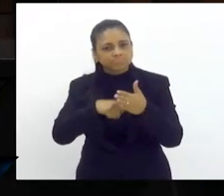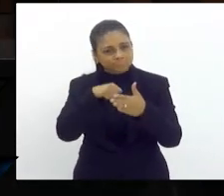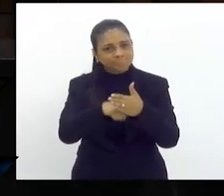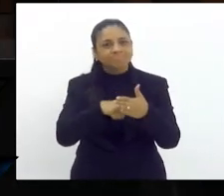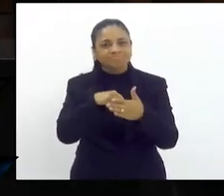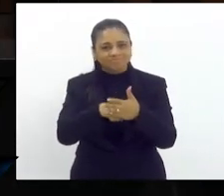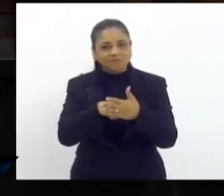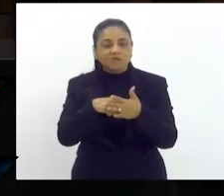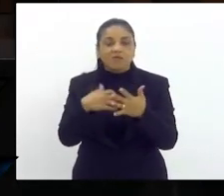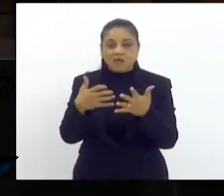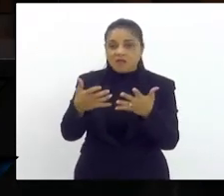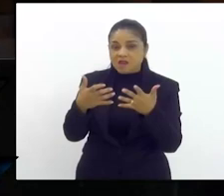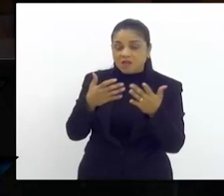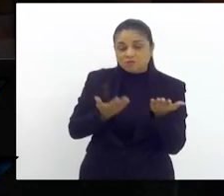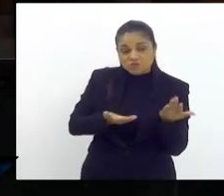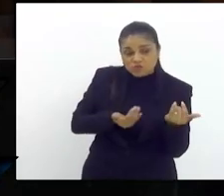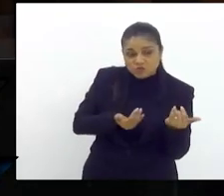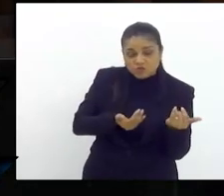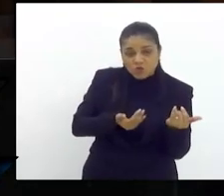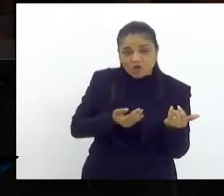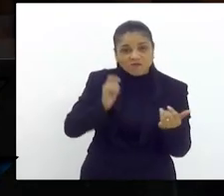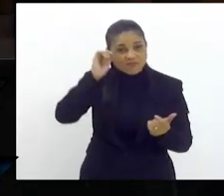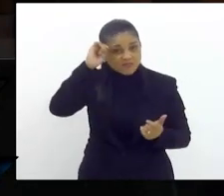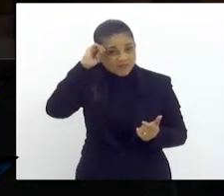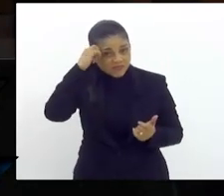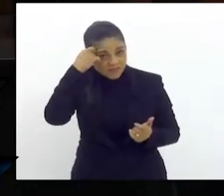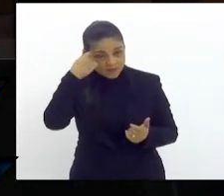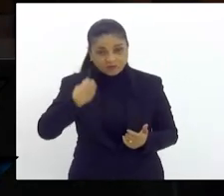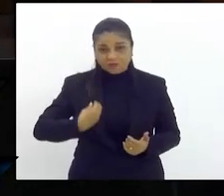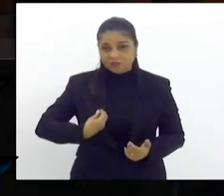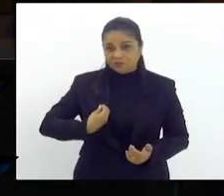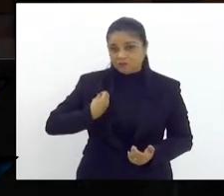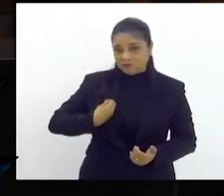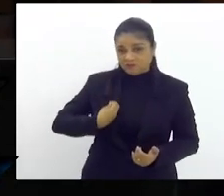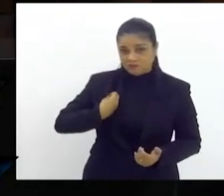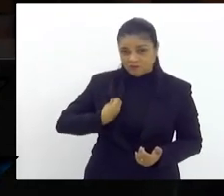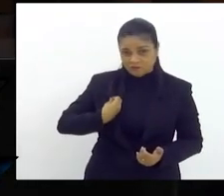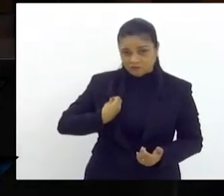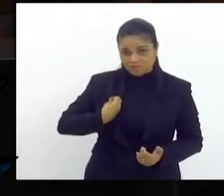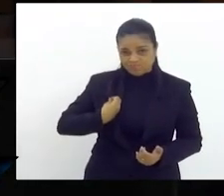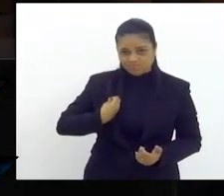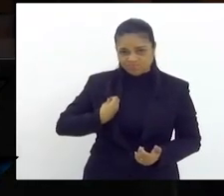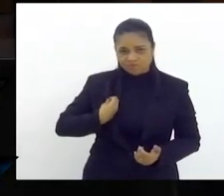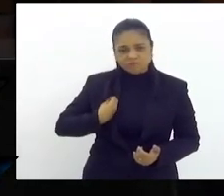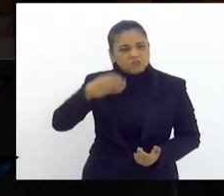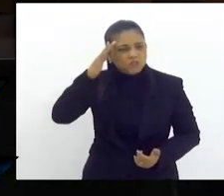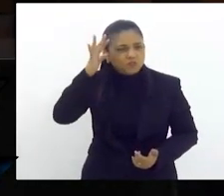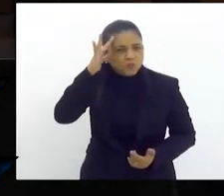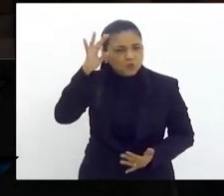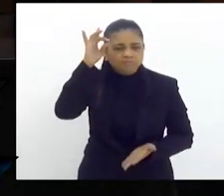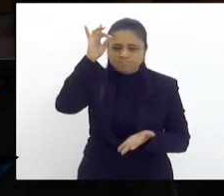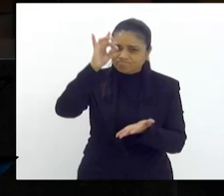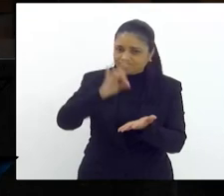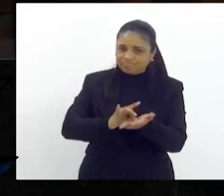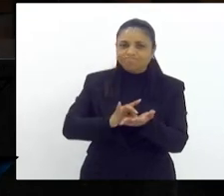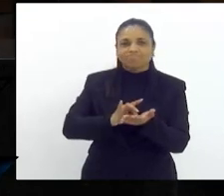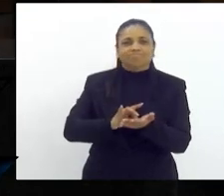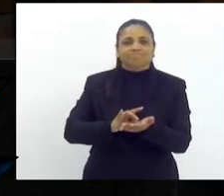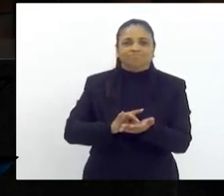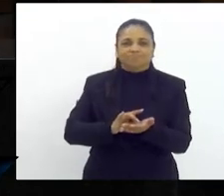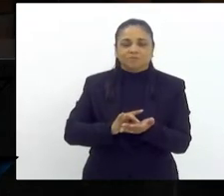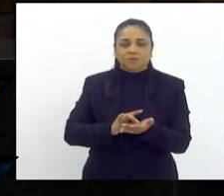queremos nossos jovens negros vivos e concretizando seus sonhos sem violências